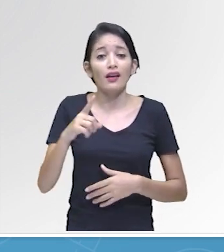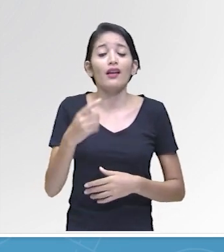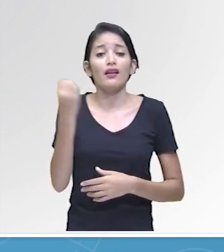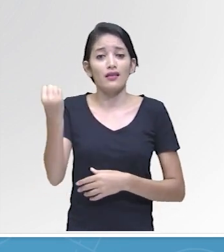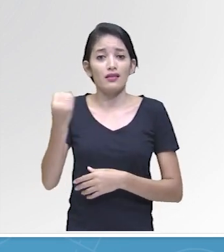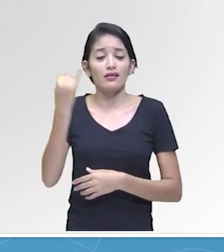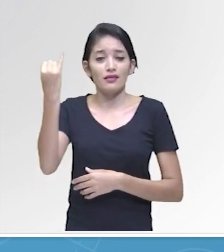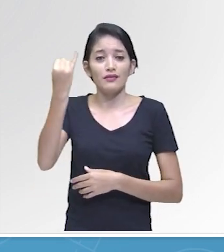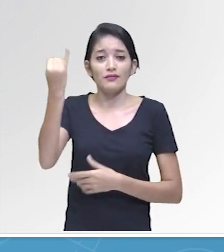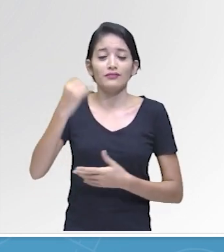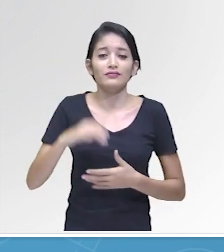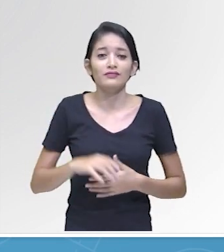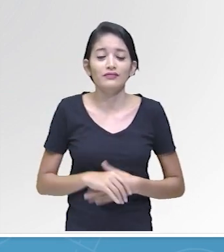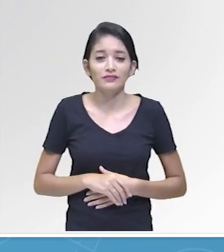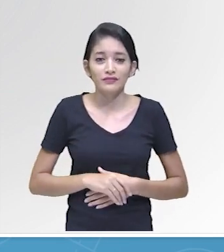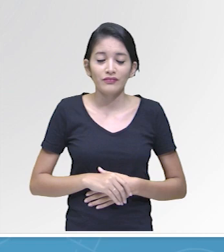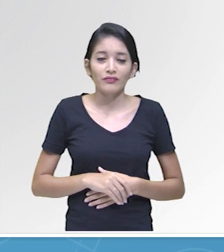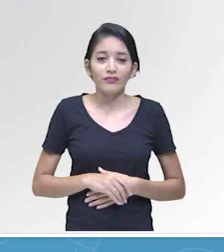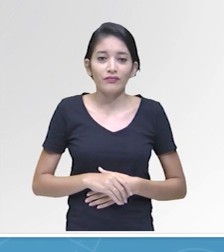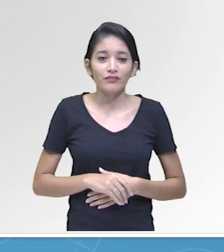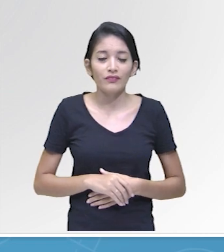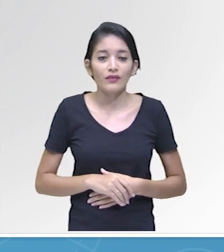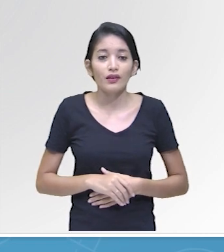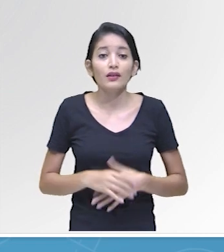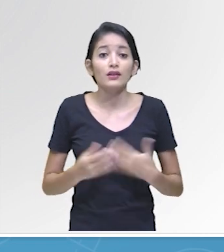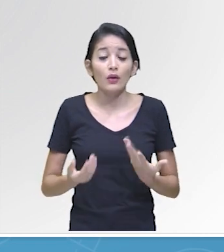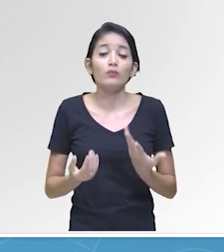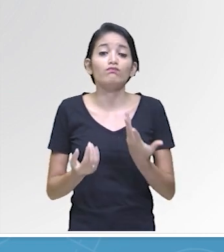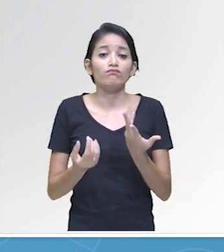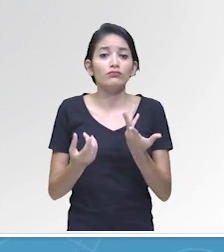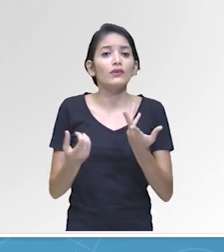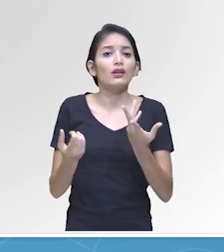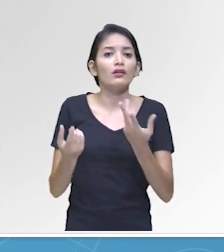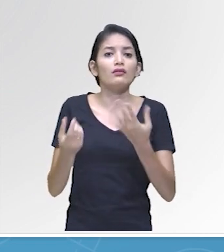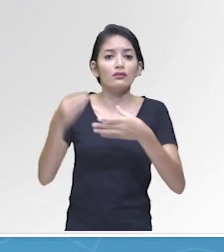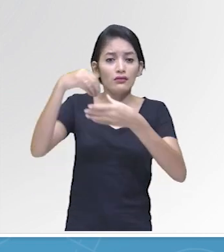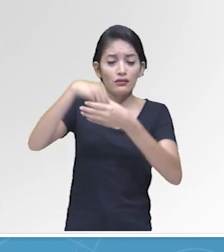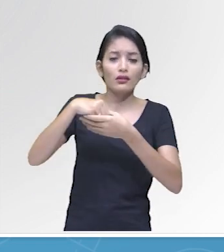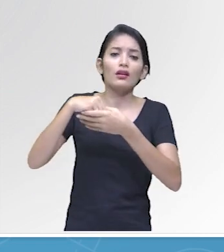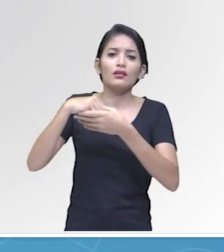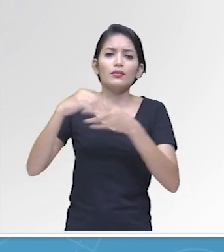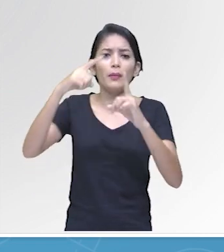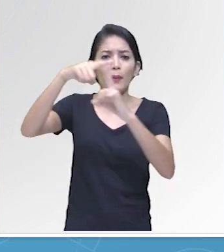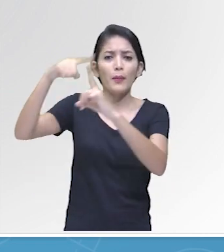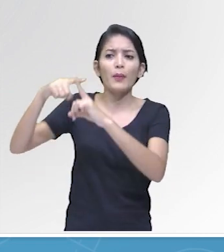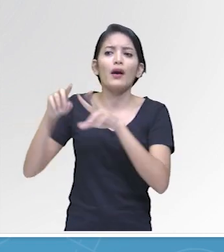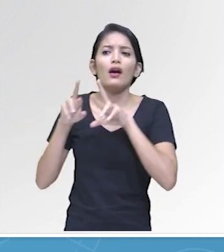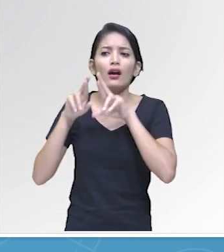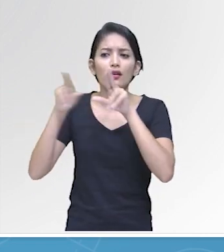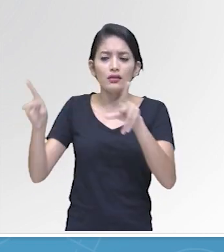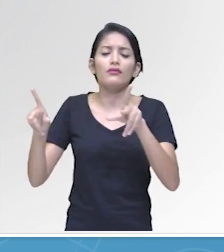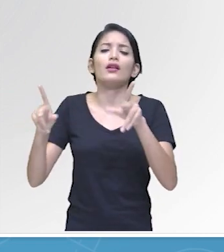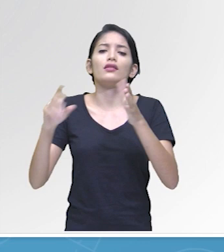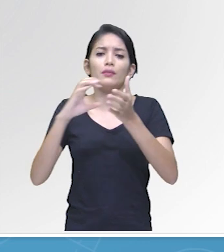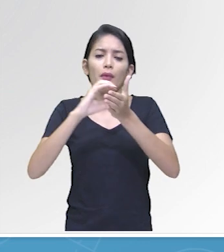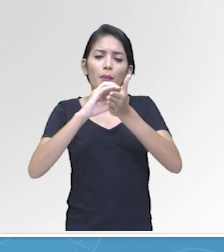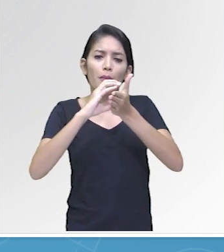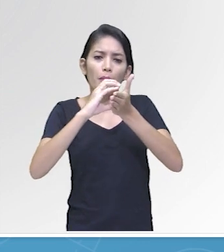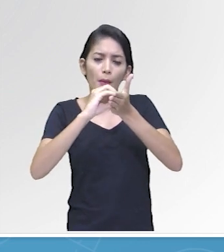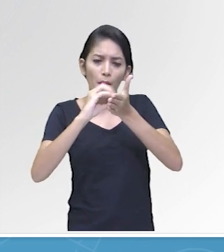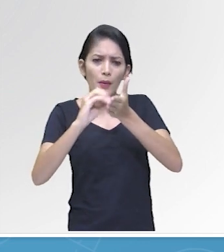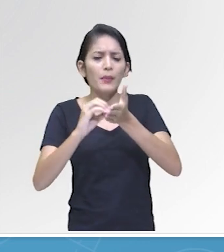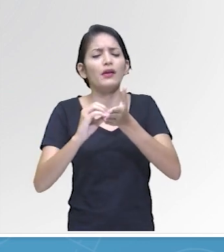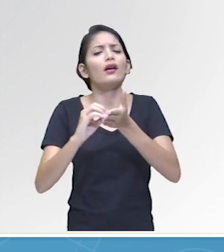a presença deles, agregada ou não ao retículo endoplasmático, diferencia esse retículo. Nós vamos ver lá